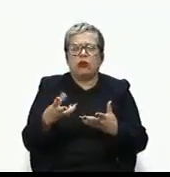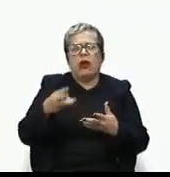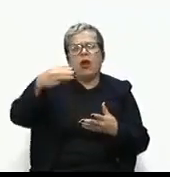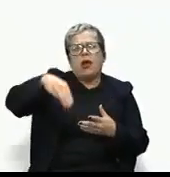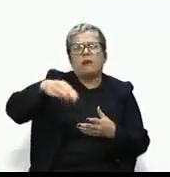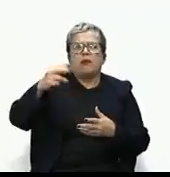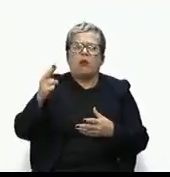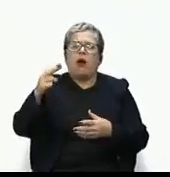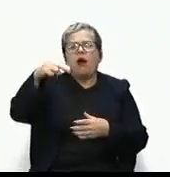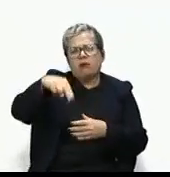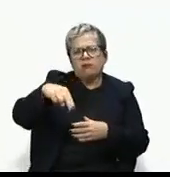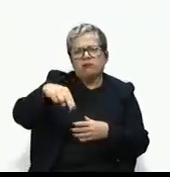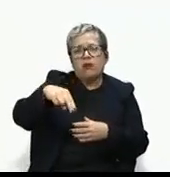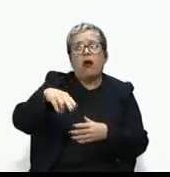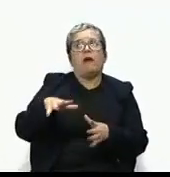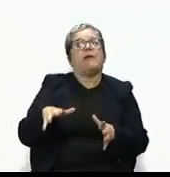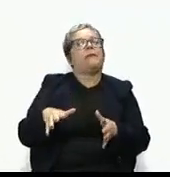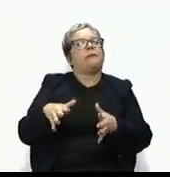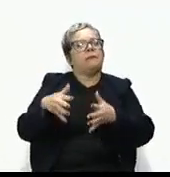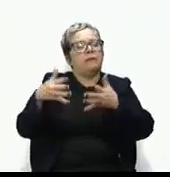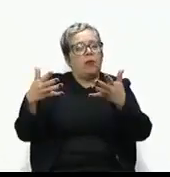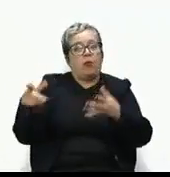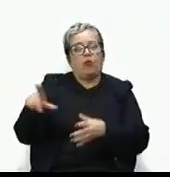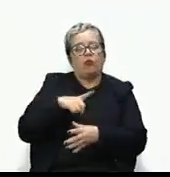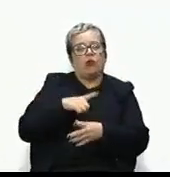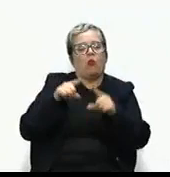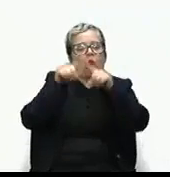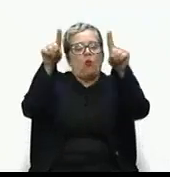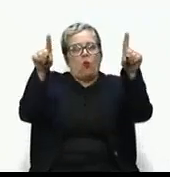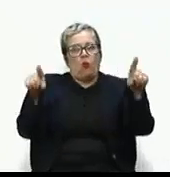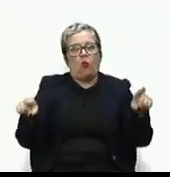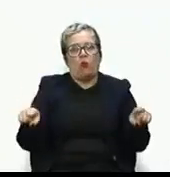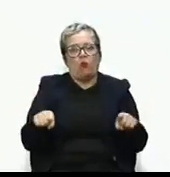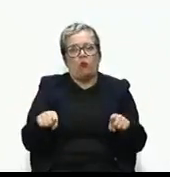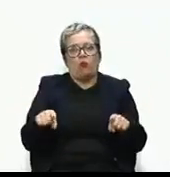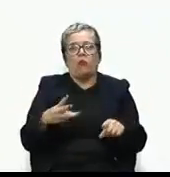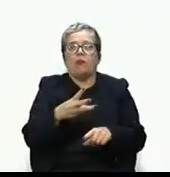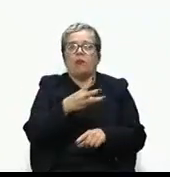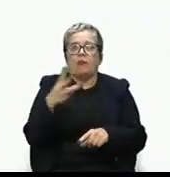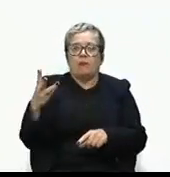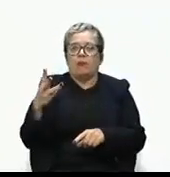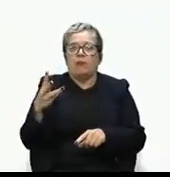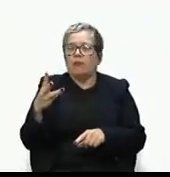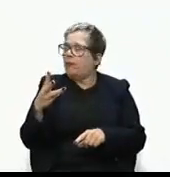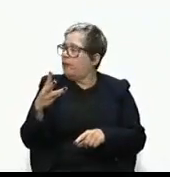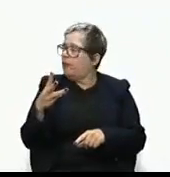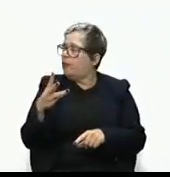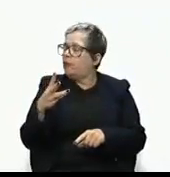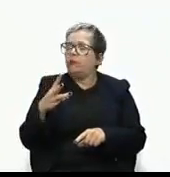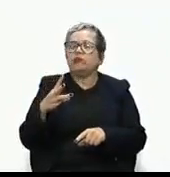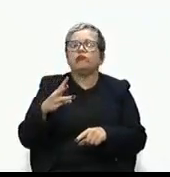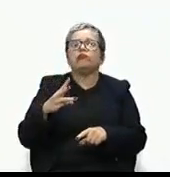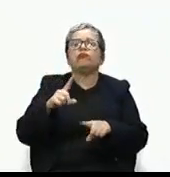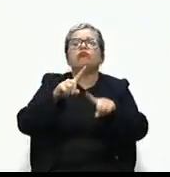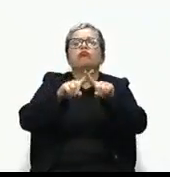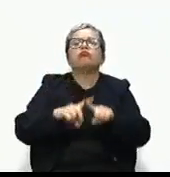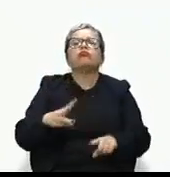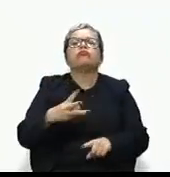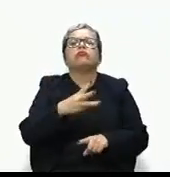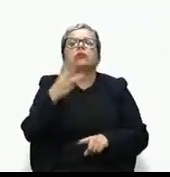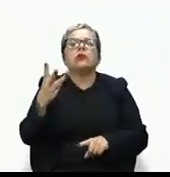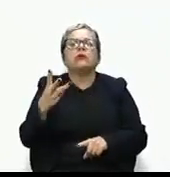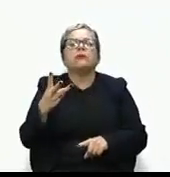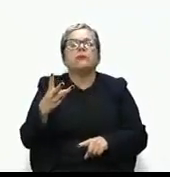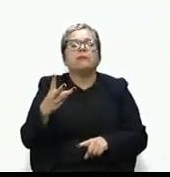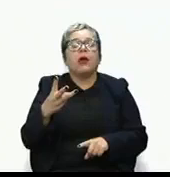por N? Nesse caso, nós temos uma matriz 3 por 3. E o que nós podemos